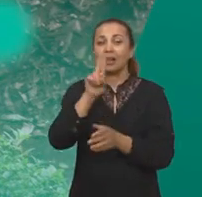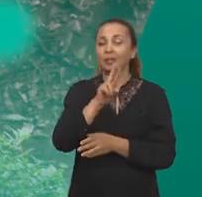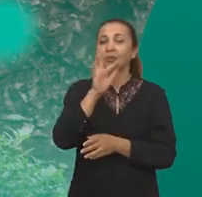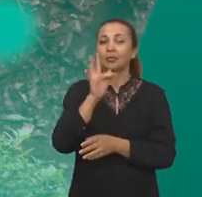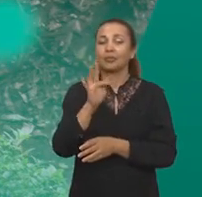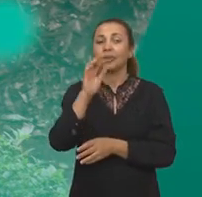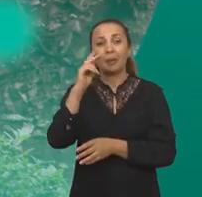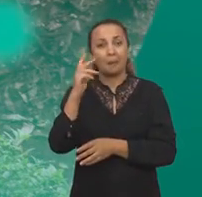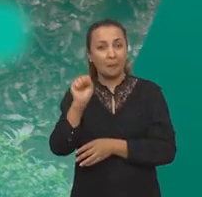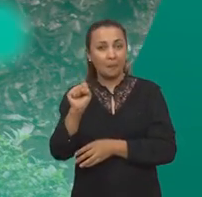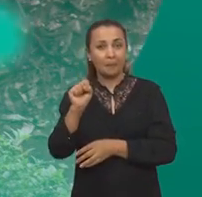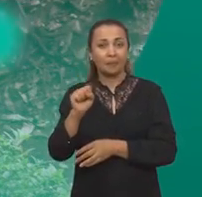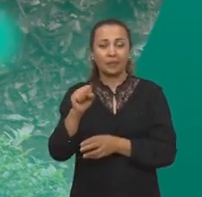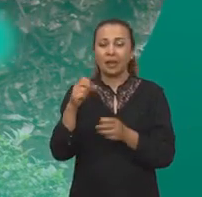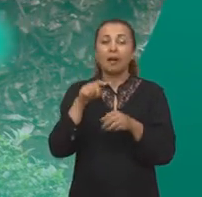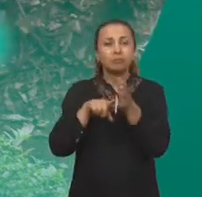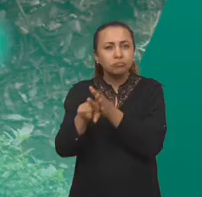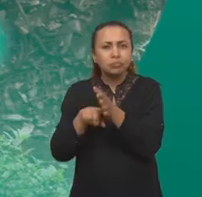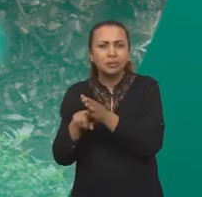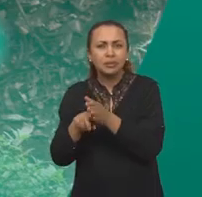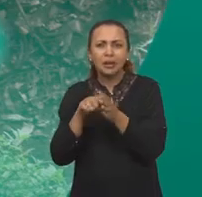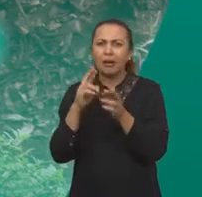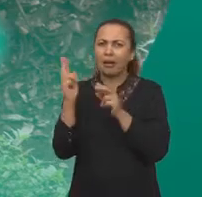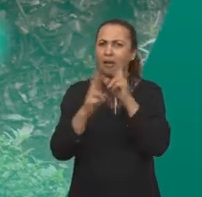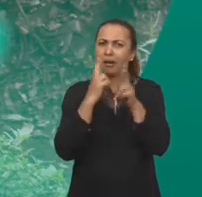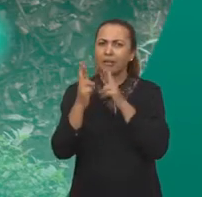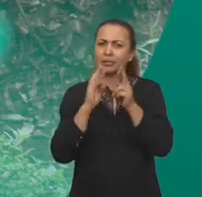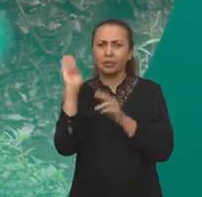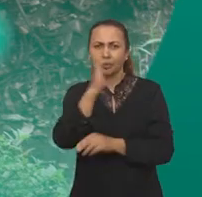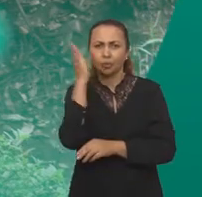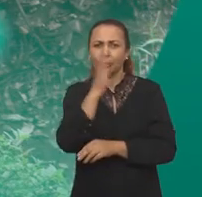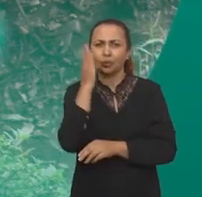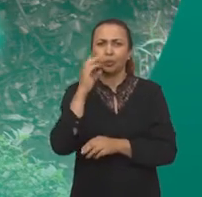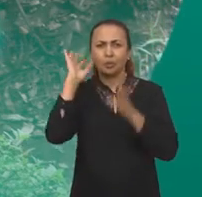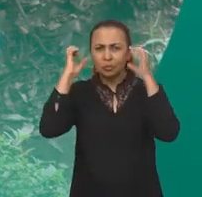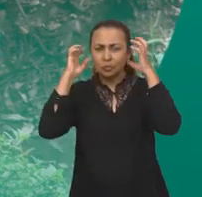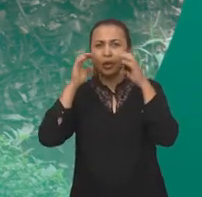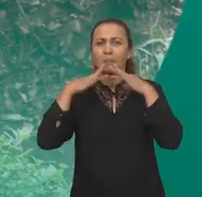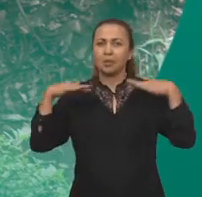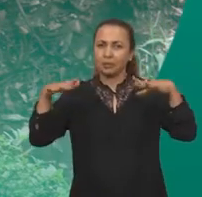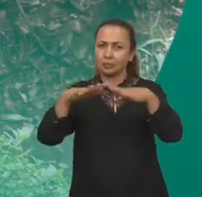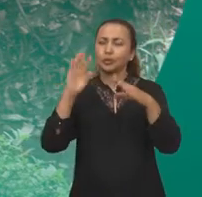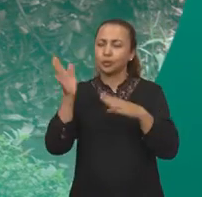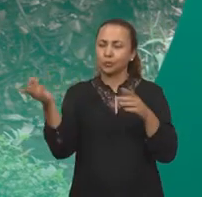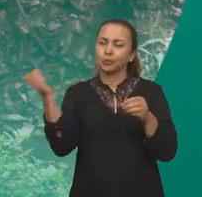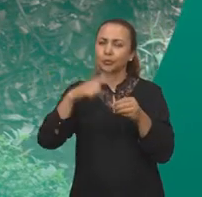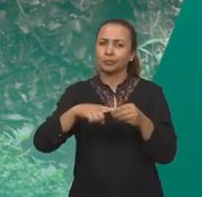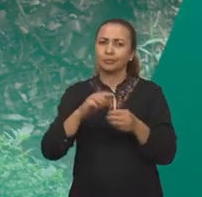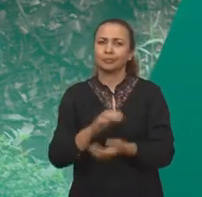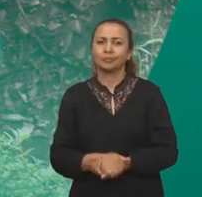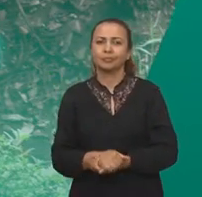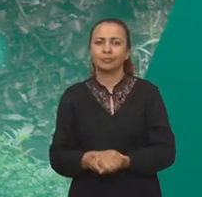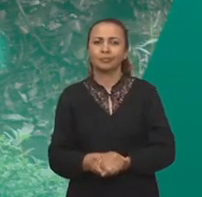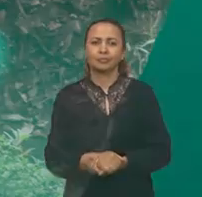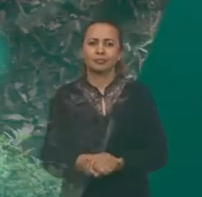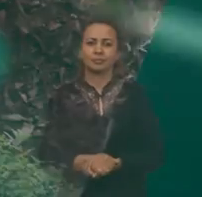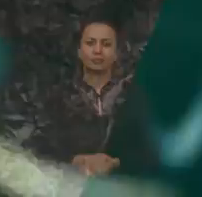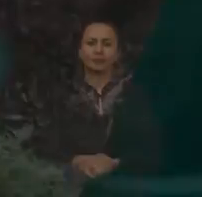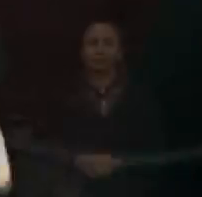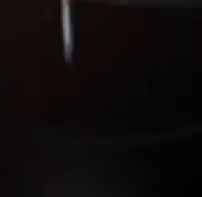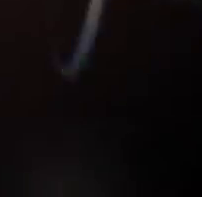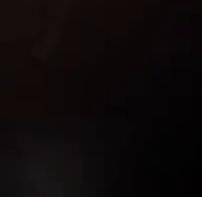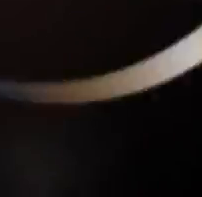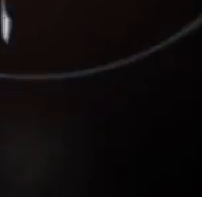pesquisadores da Universidade Federal de Sergipe investigam a relação entre tonturas e zumbidos com a pandemia. A gente volta já